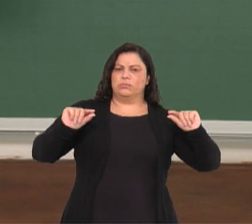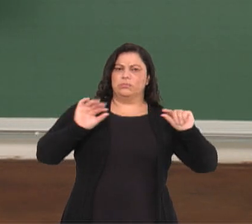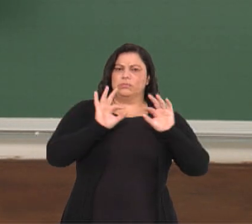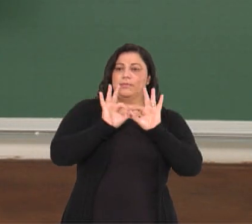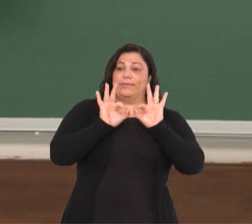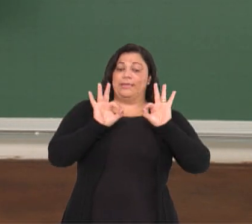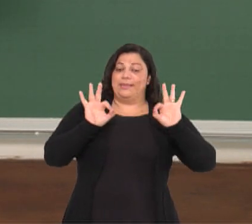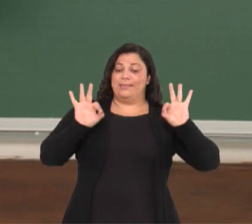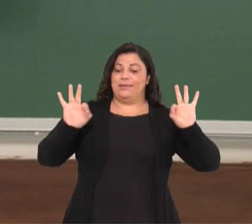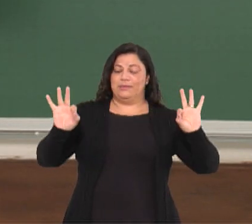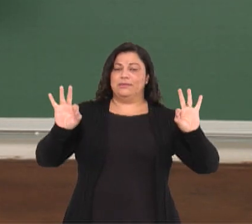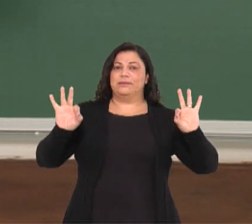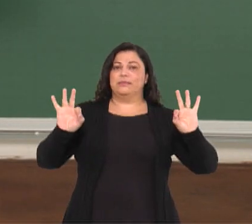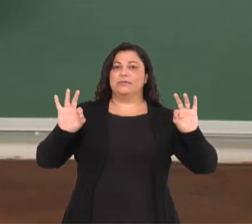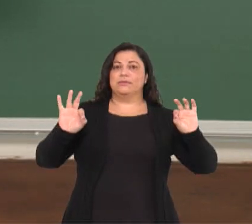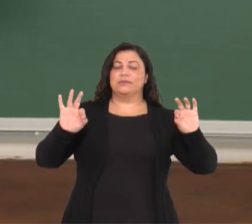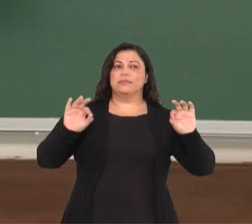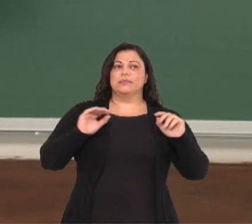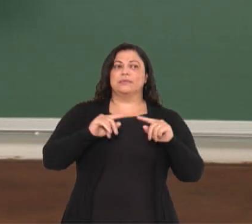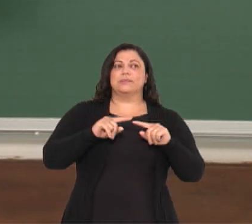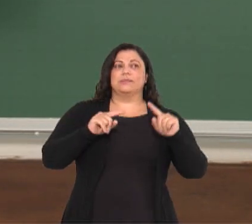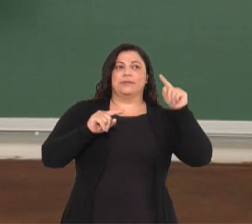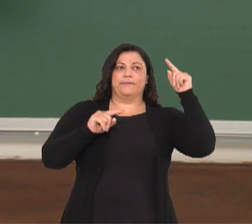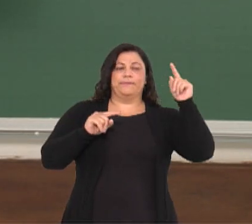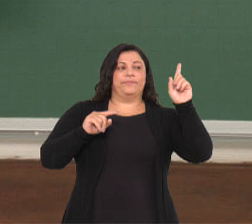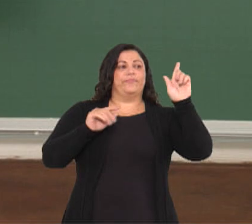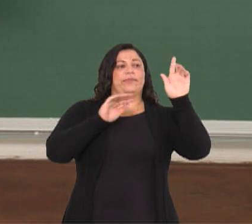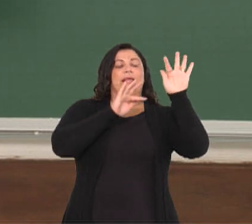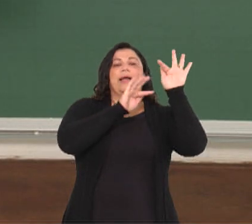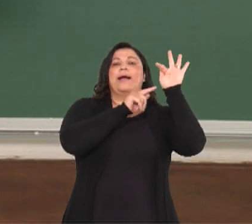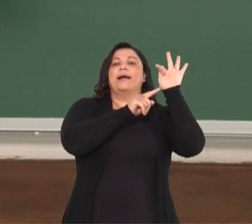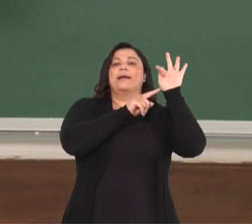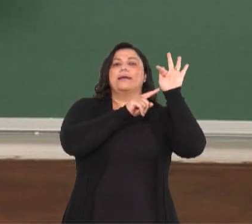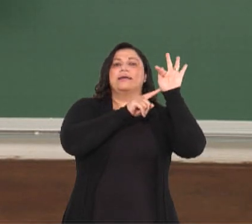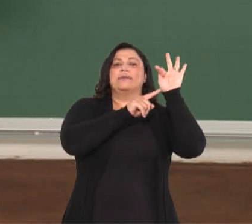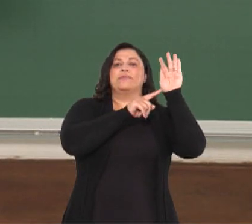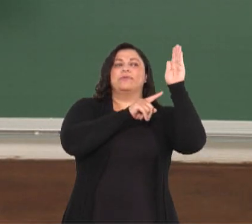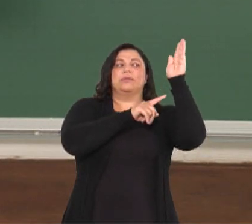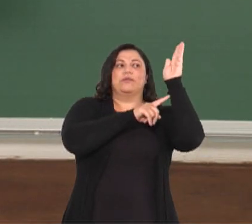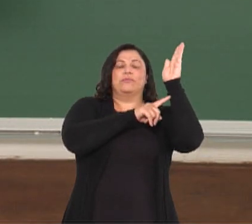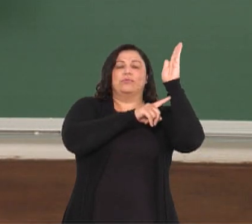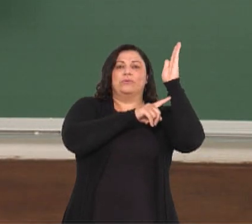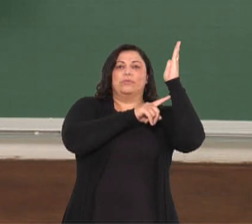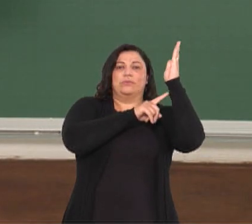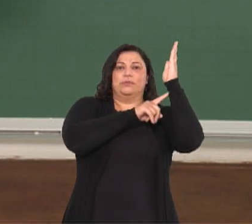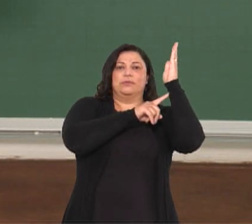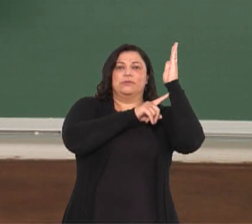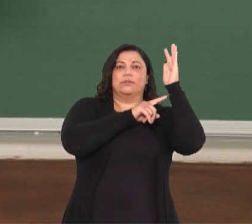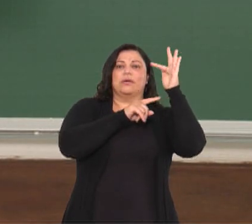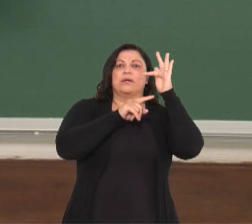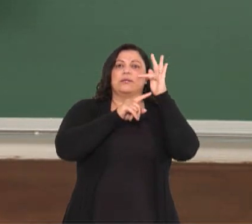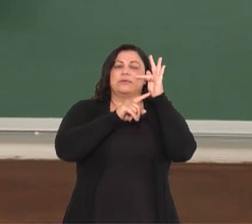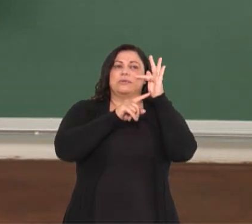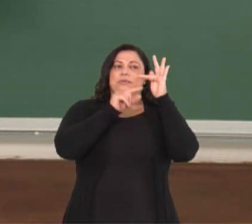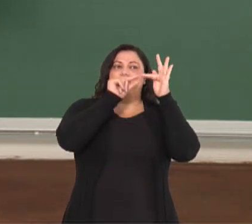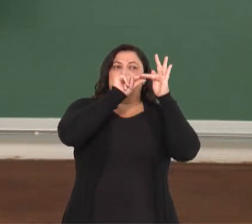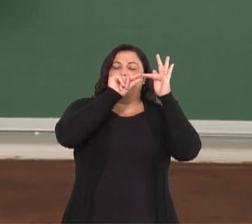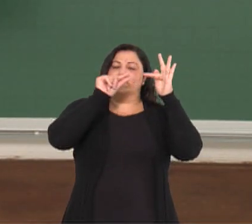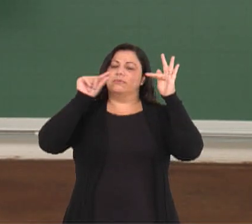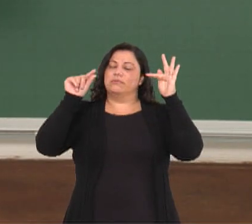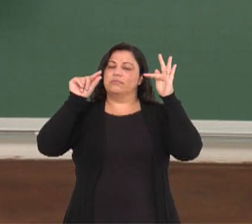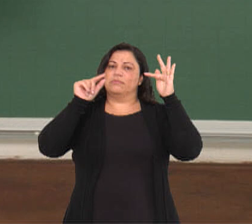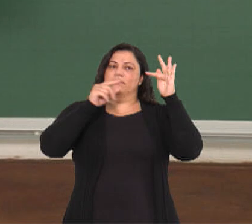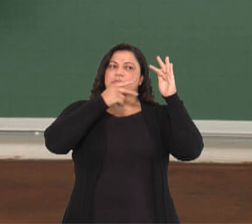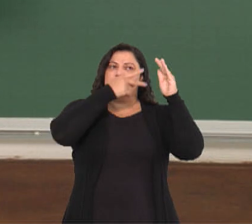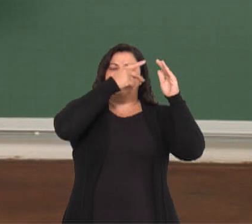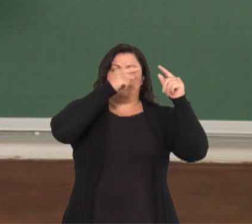percebe que a força elétrica está indicando aqui que é uma constante. Independente se tem duas cargas tão próximas entre si